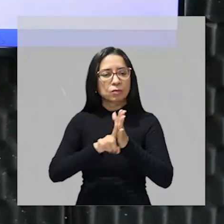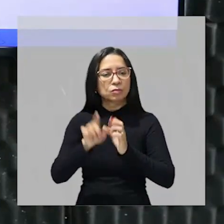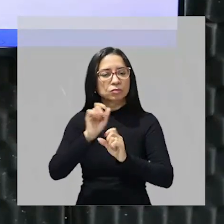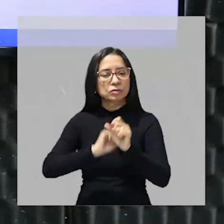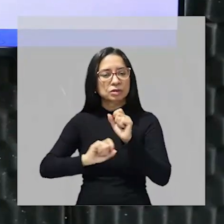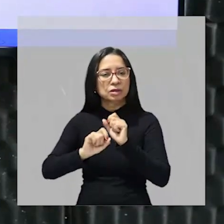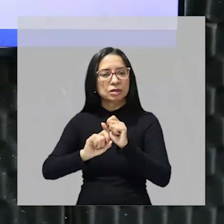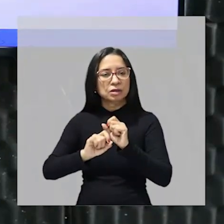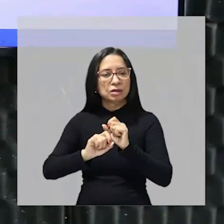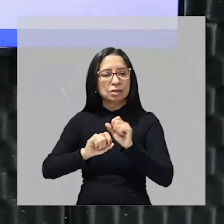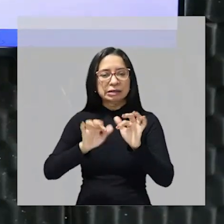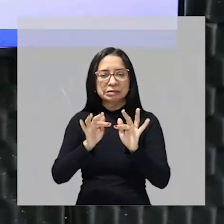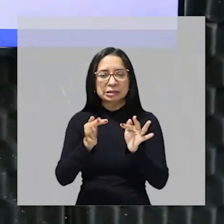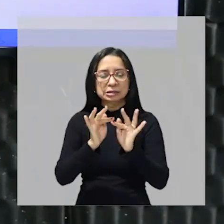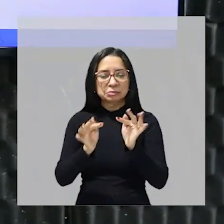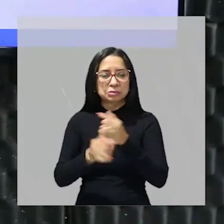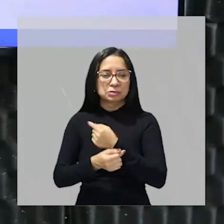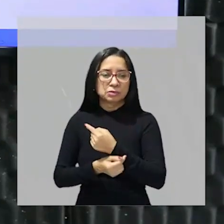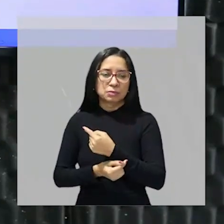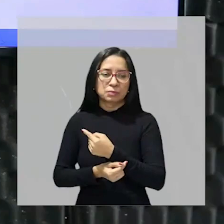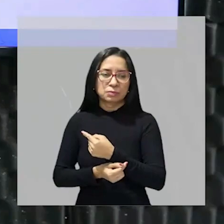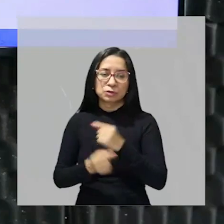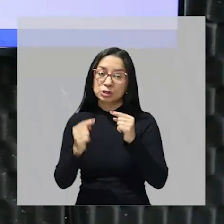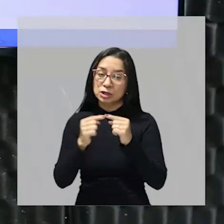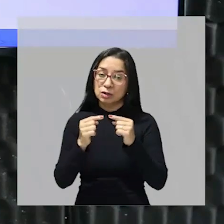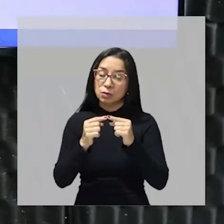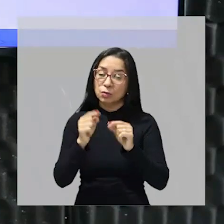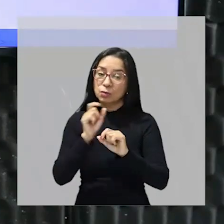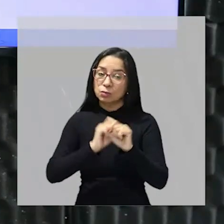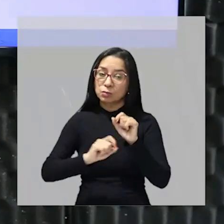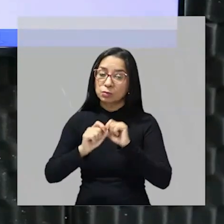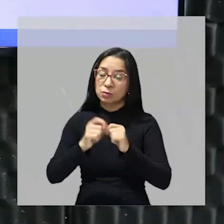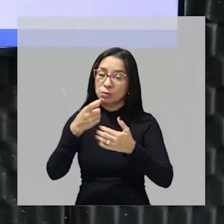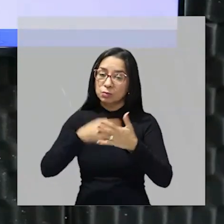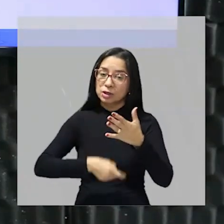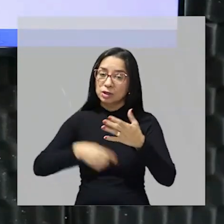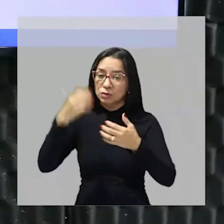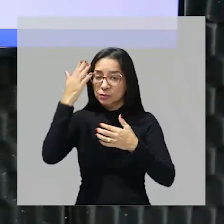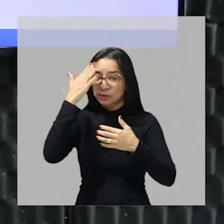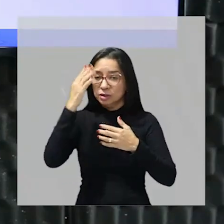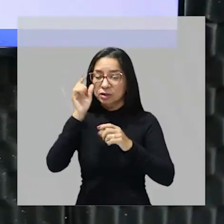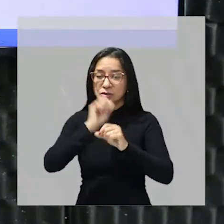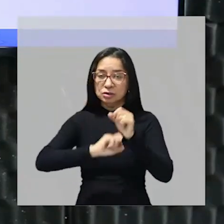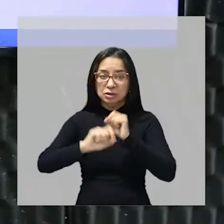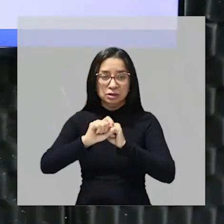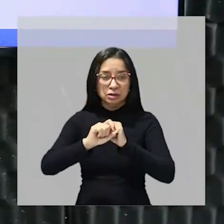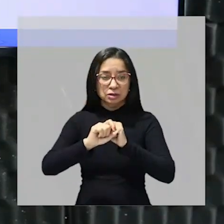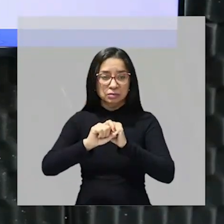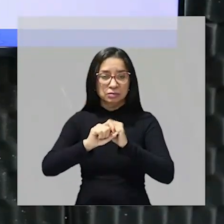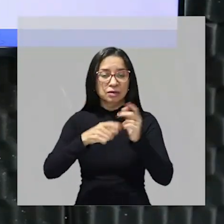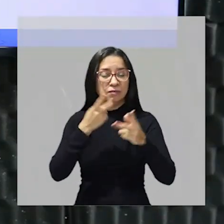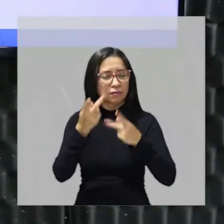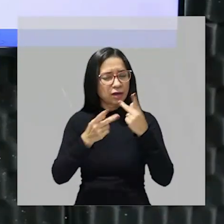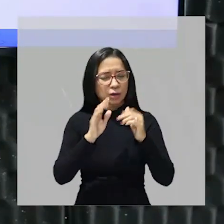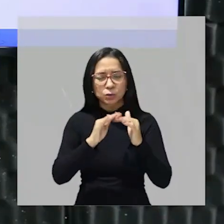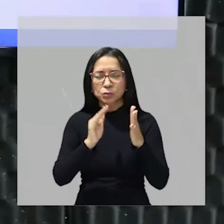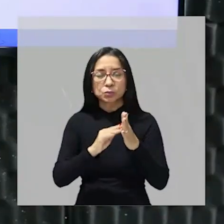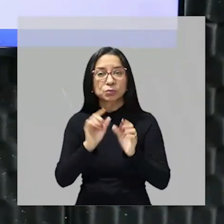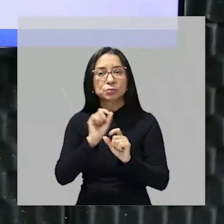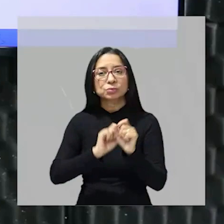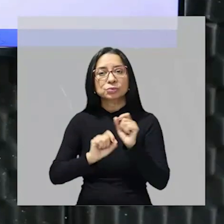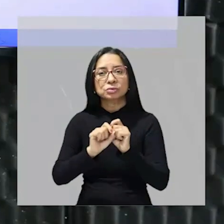o texto, se compreende que. Então, esse texto, ele fala de tudo isso. Agora vem um macetezinho,